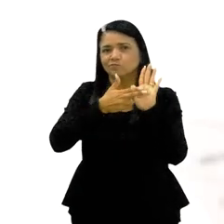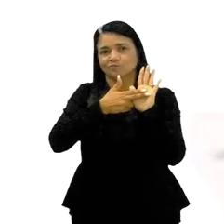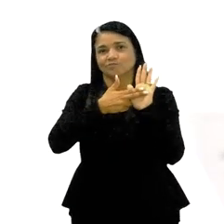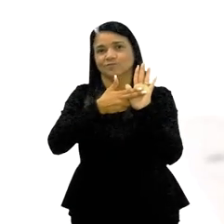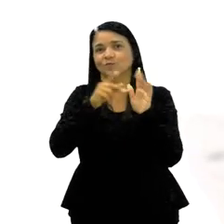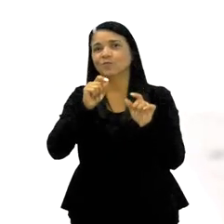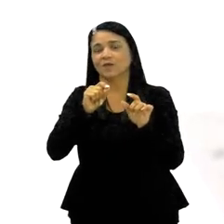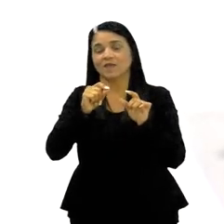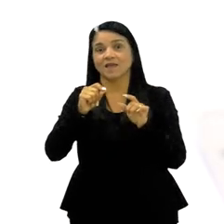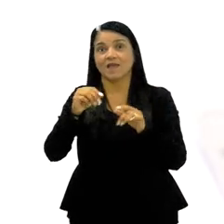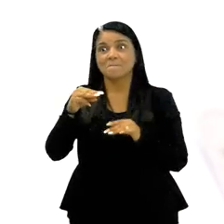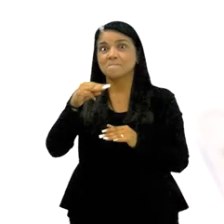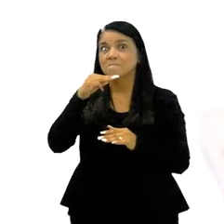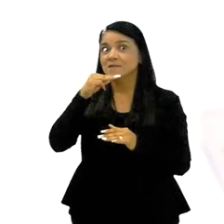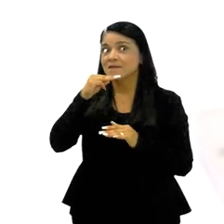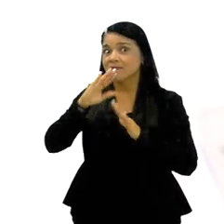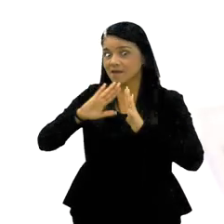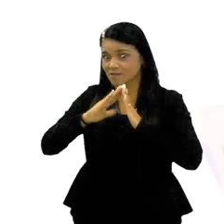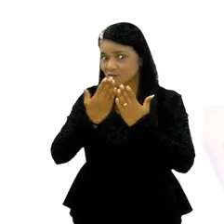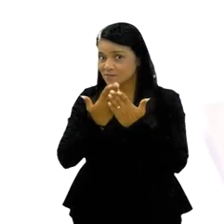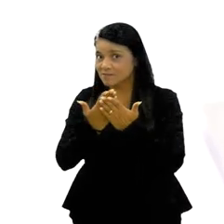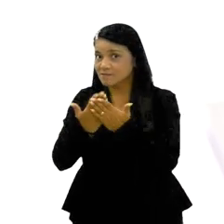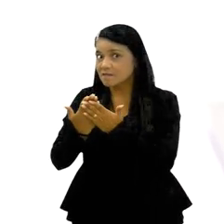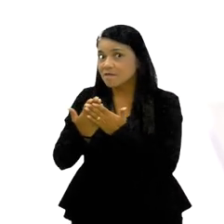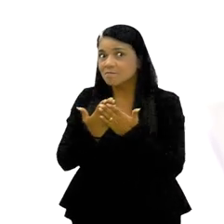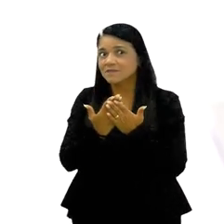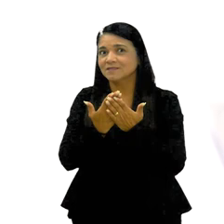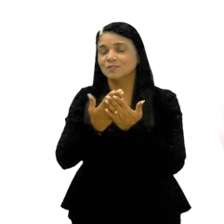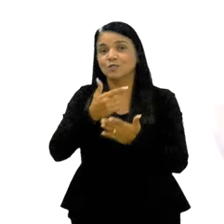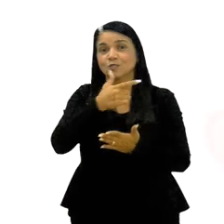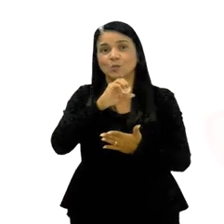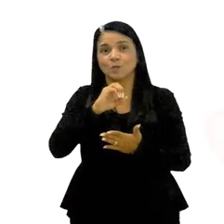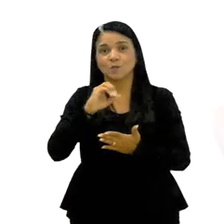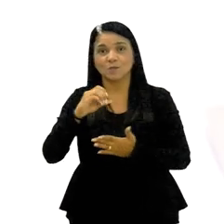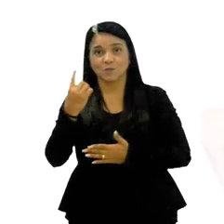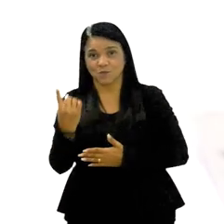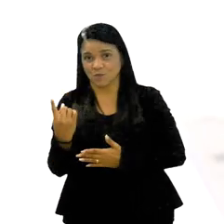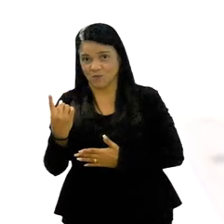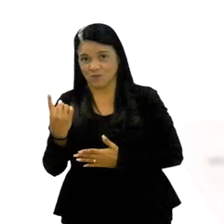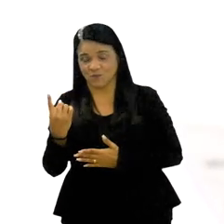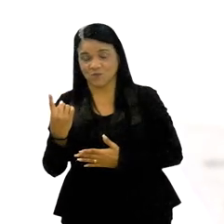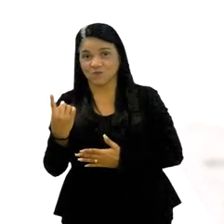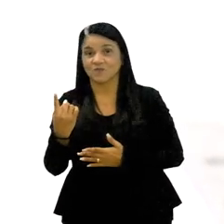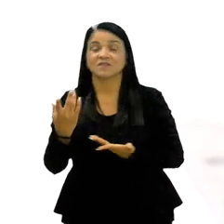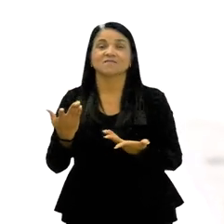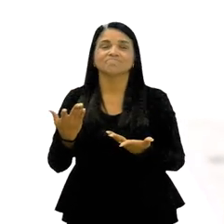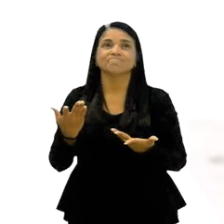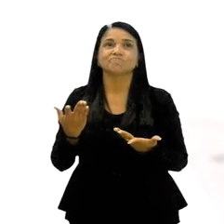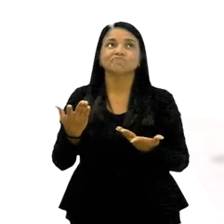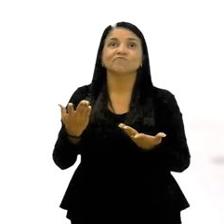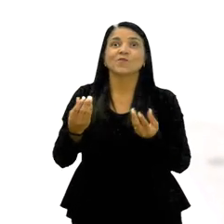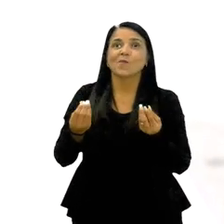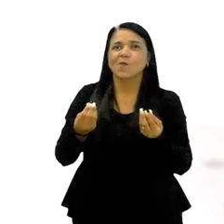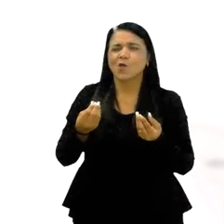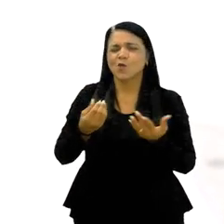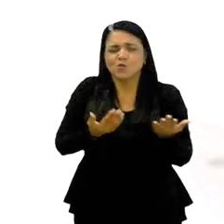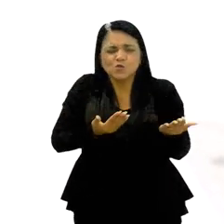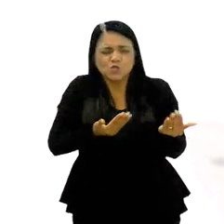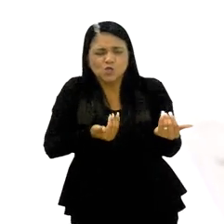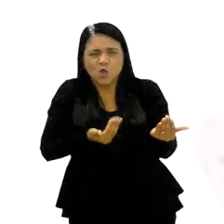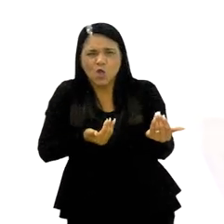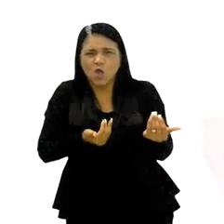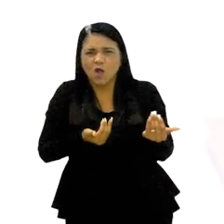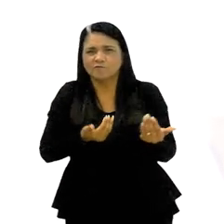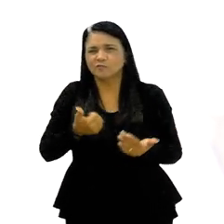cara nada mais nada menos que a Estação Primeira de Mangueira, em 2001. E aí eu